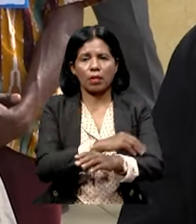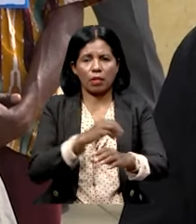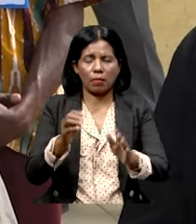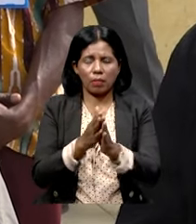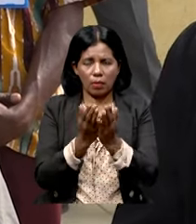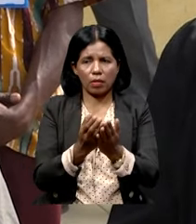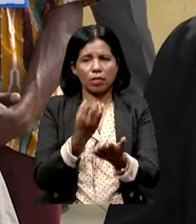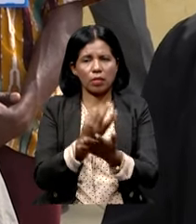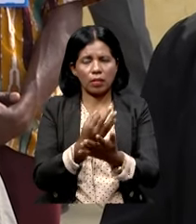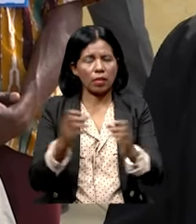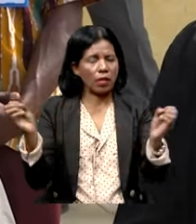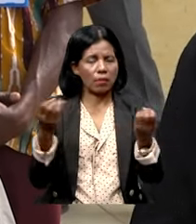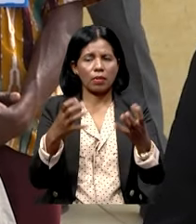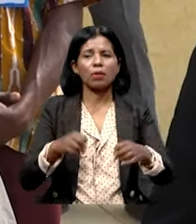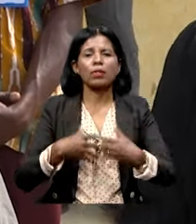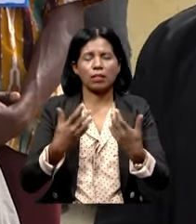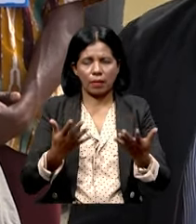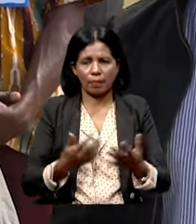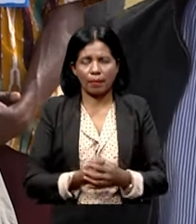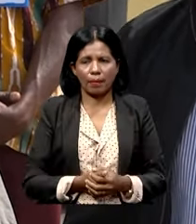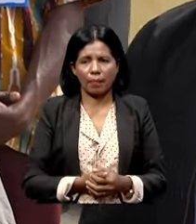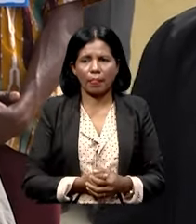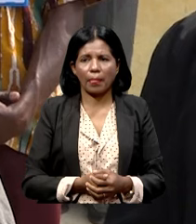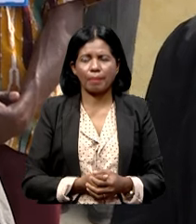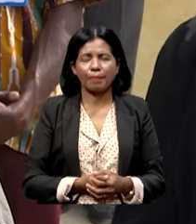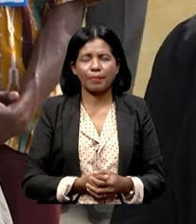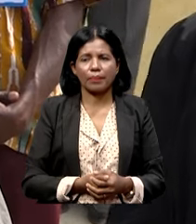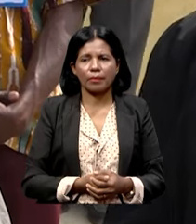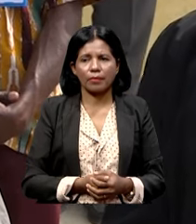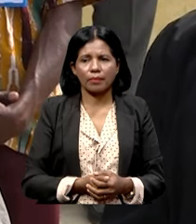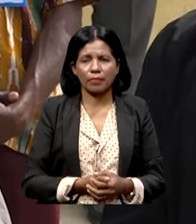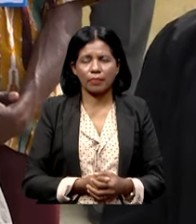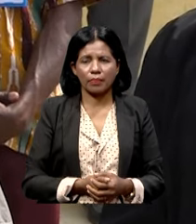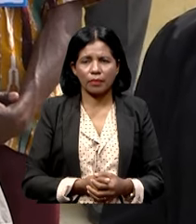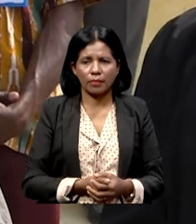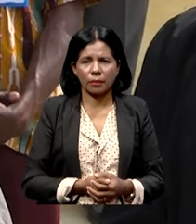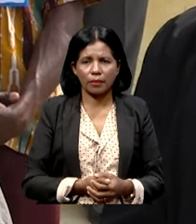durante o orçamento uma classe suficiente, que eu digo para o Santo Padre. Amém.